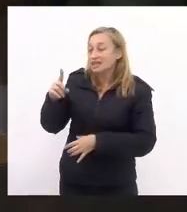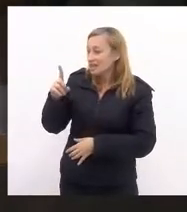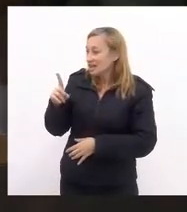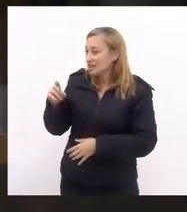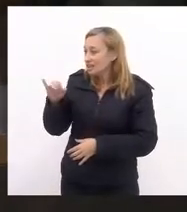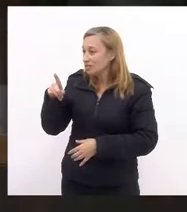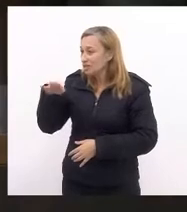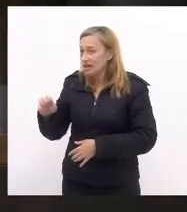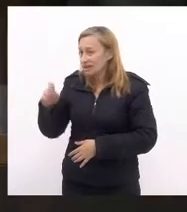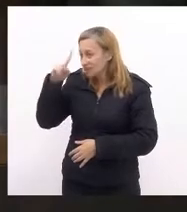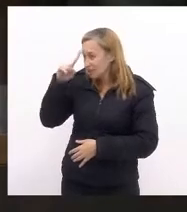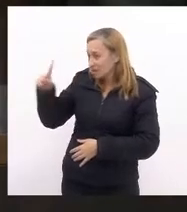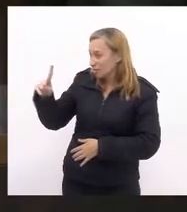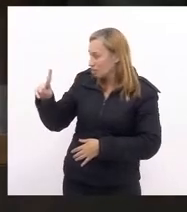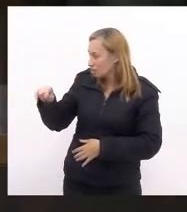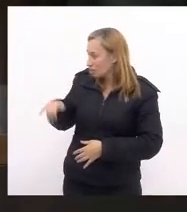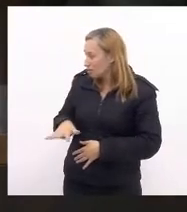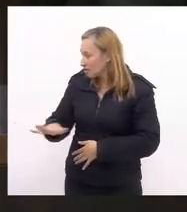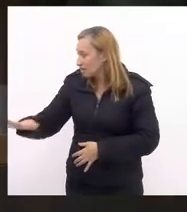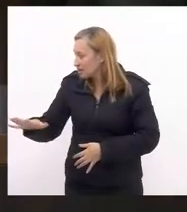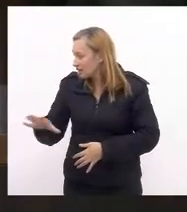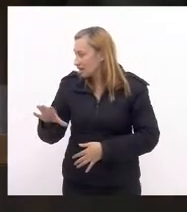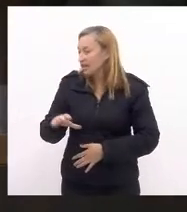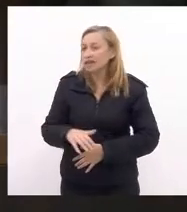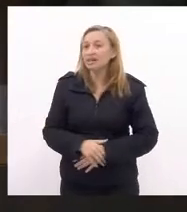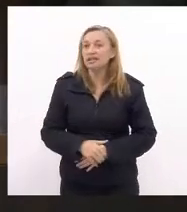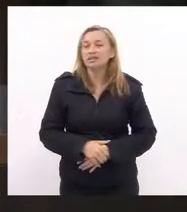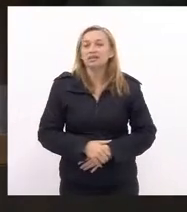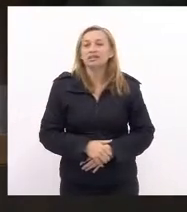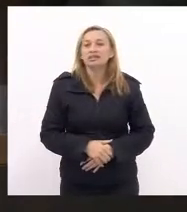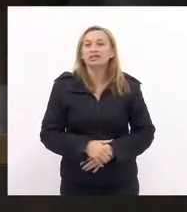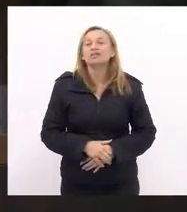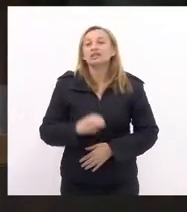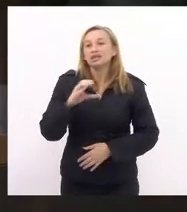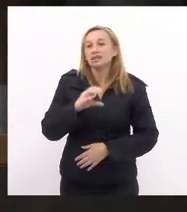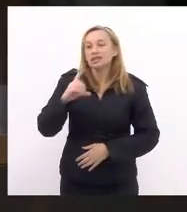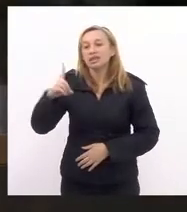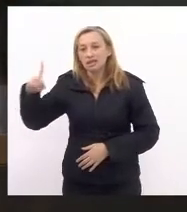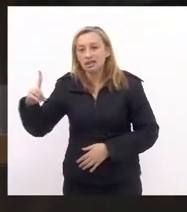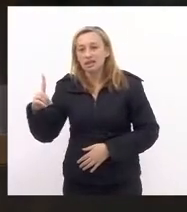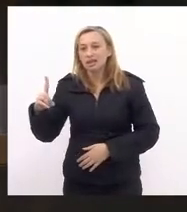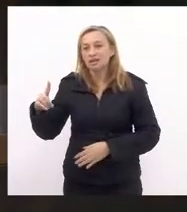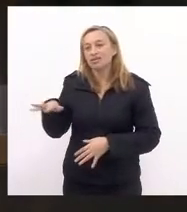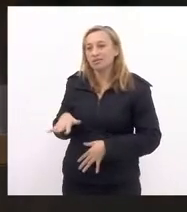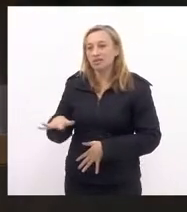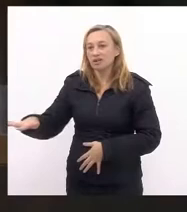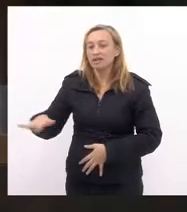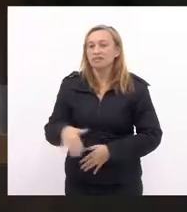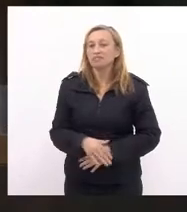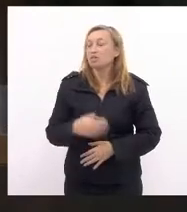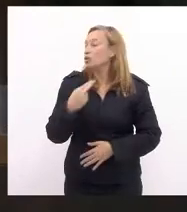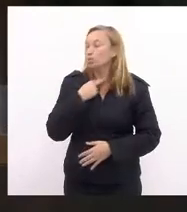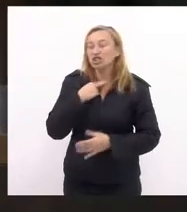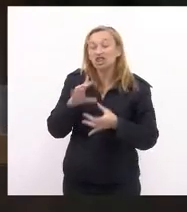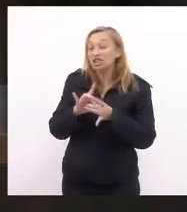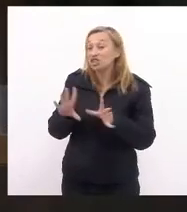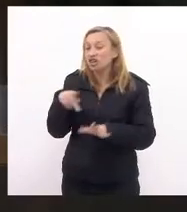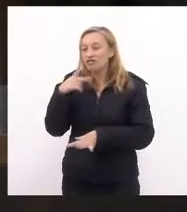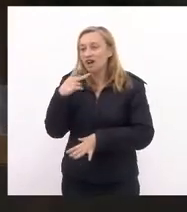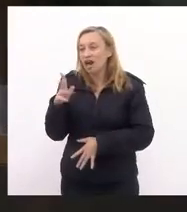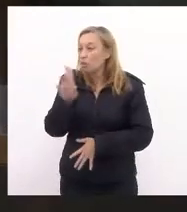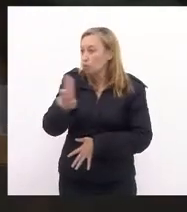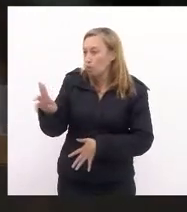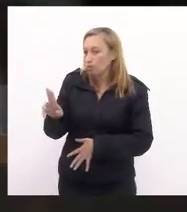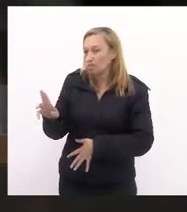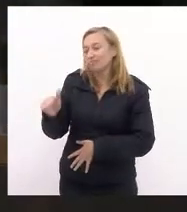Hilda. Parabéns, irmã Hilda, pelo trabalho que a senhora tem na Cidade de Deus. Não poderia deixar de citar o